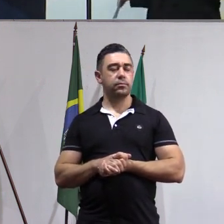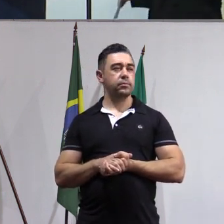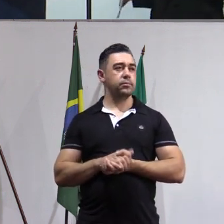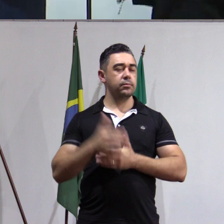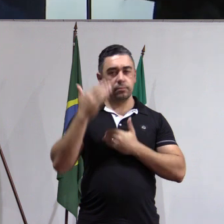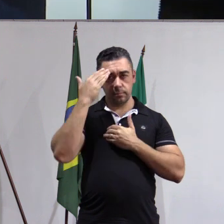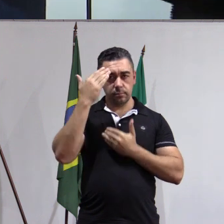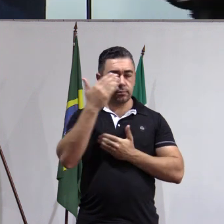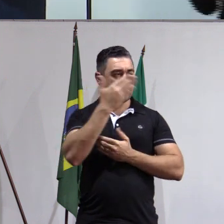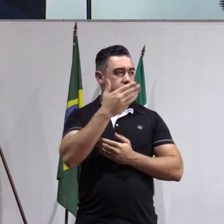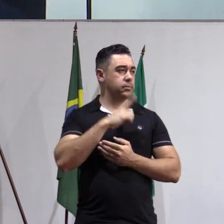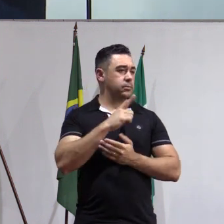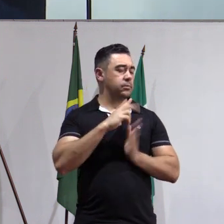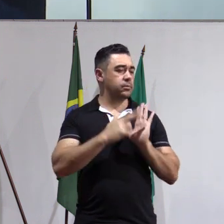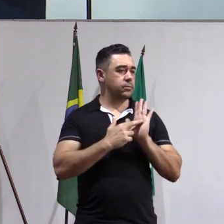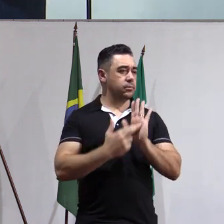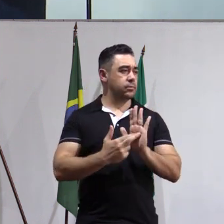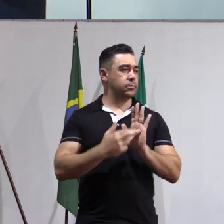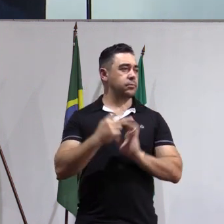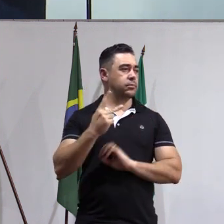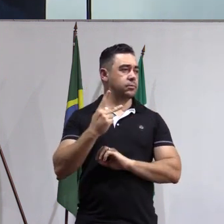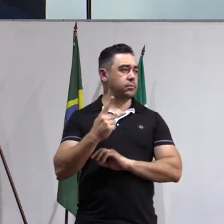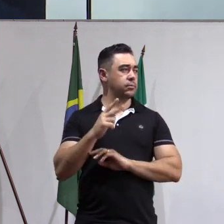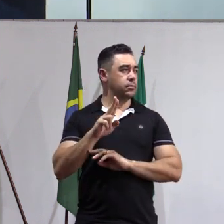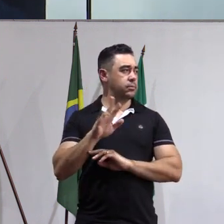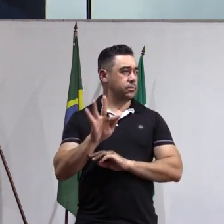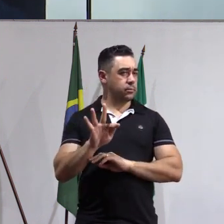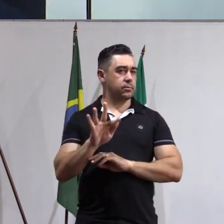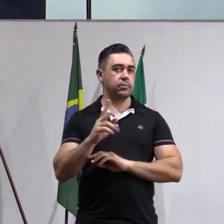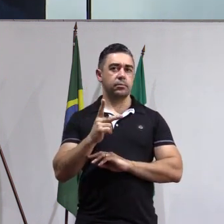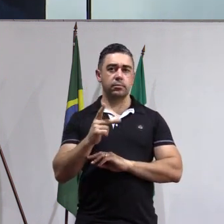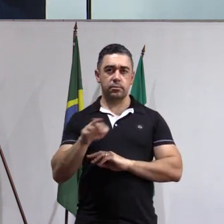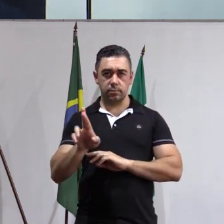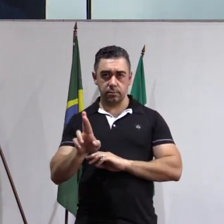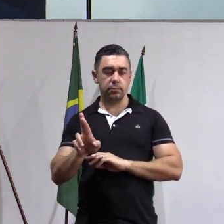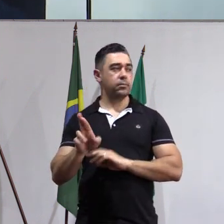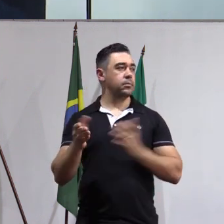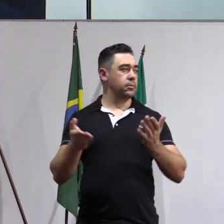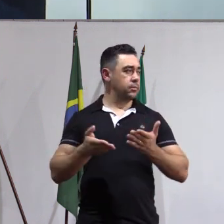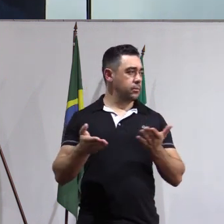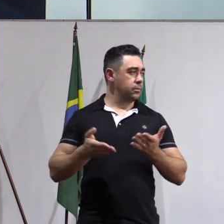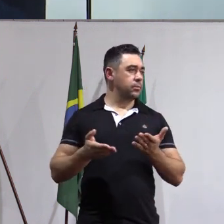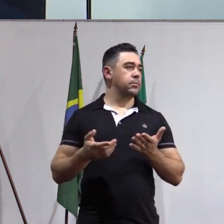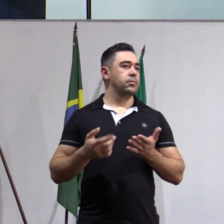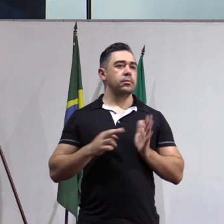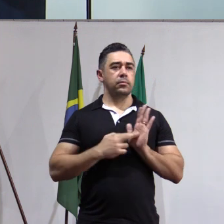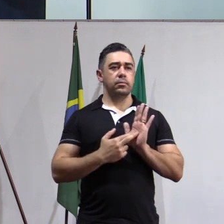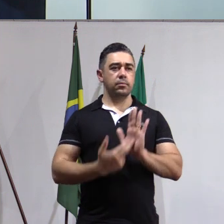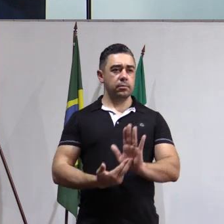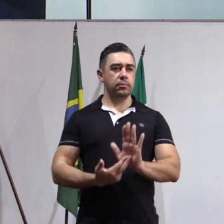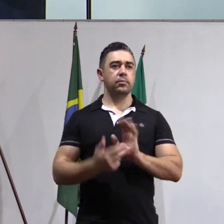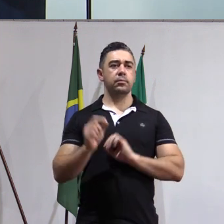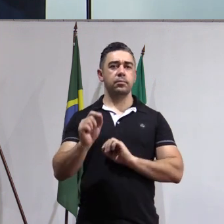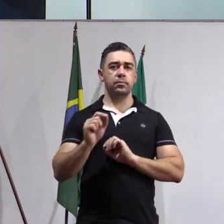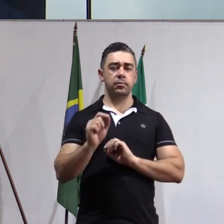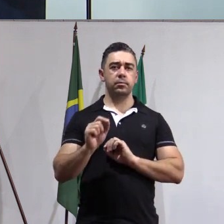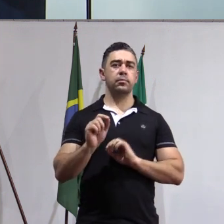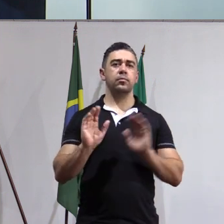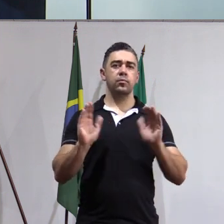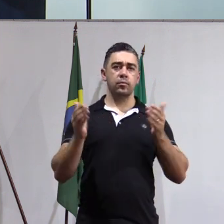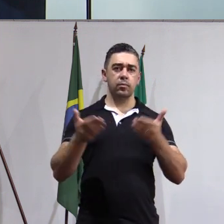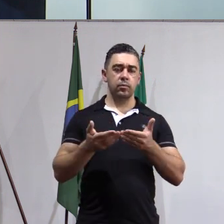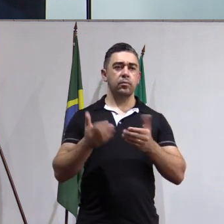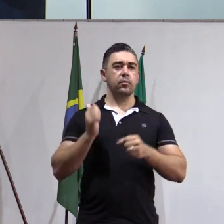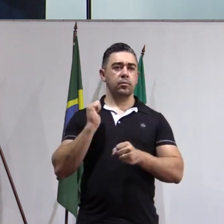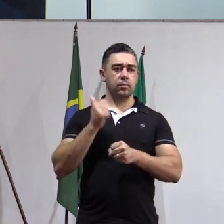Obrigado à representação da nossa PUF-PR. E eu passaria agora à representação do Fórum dos Diretores